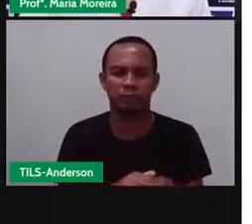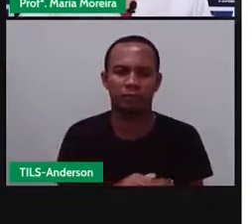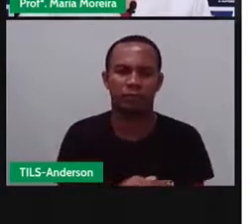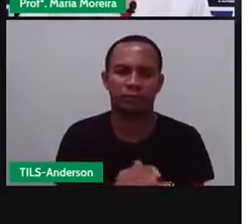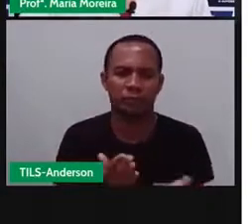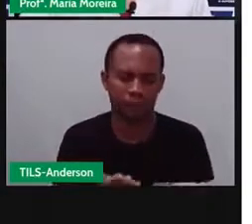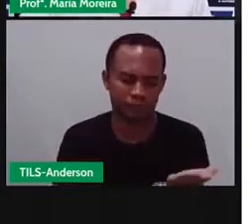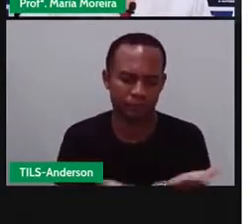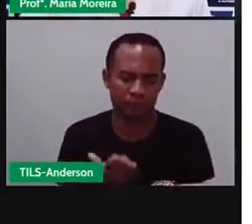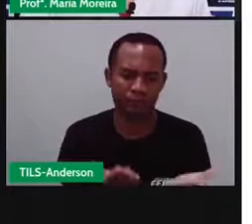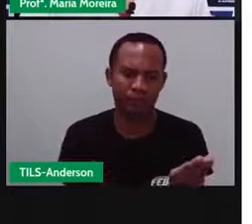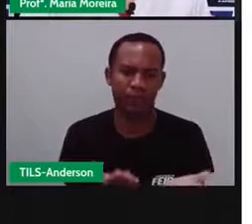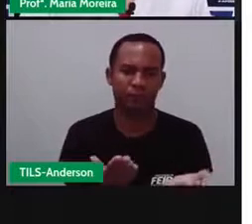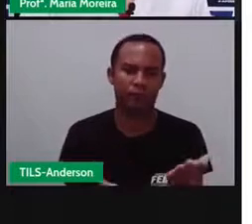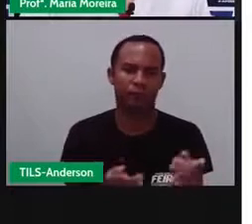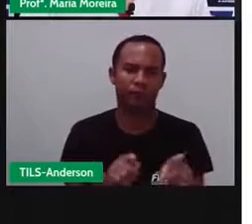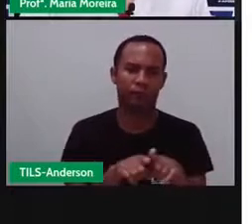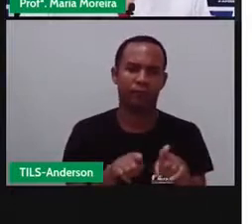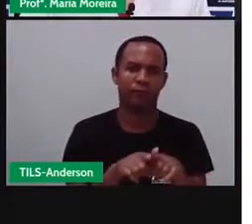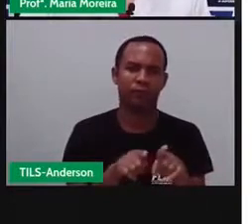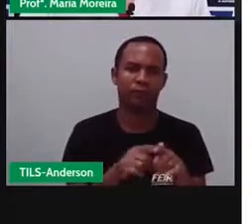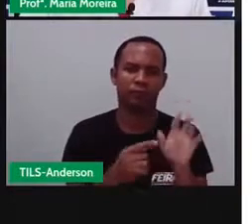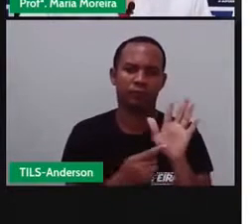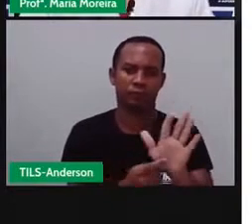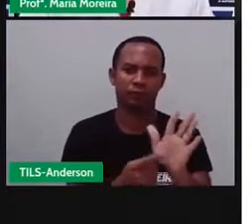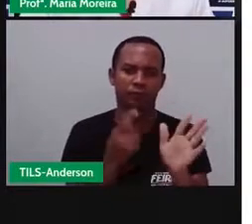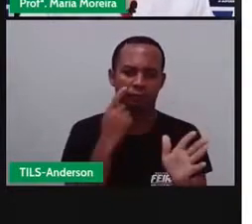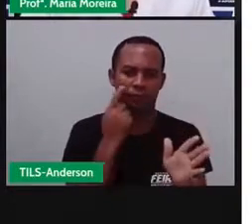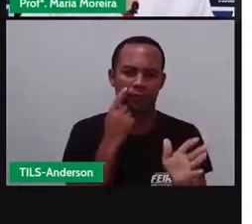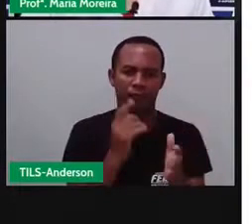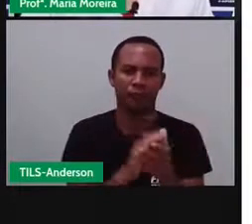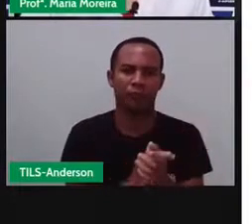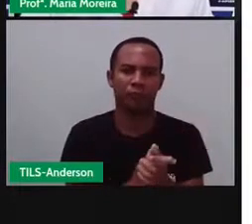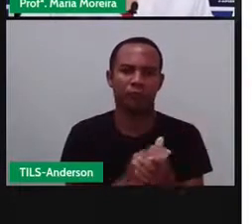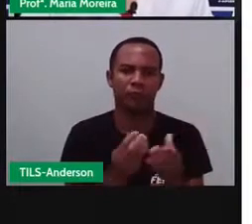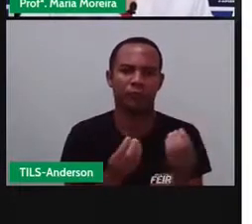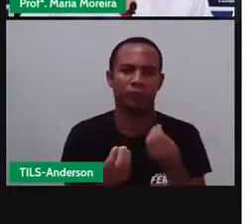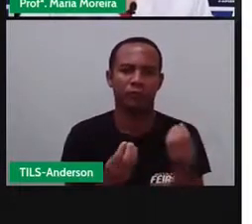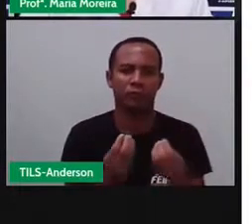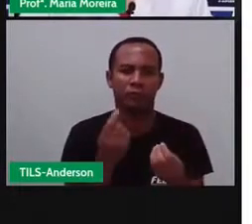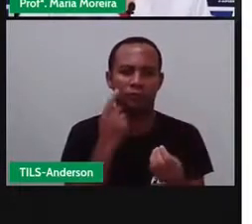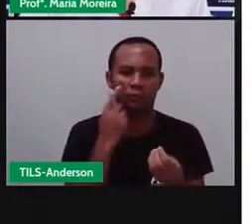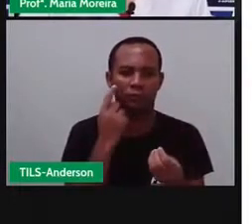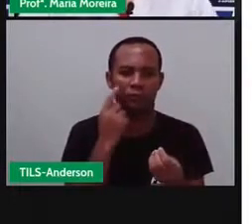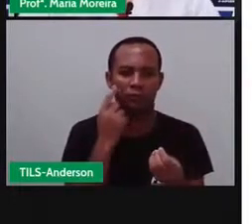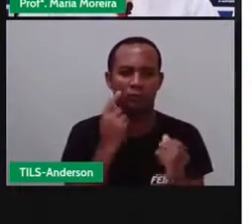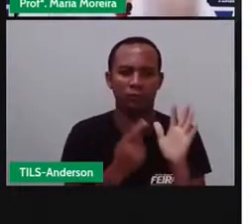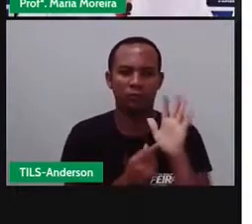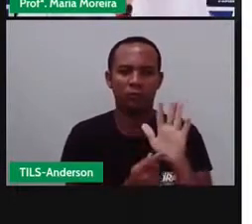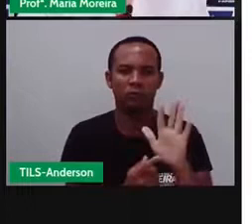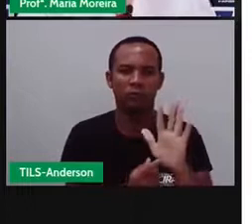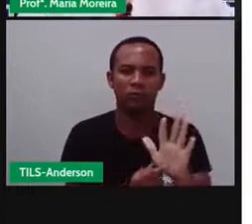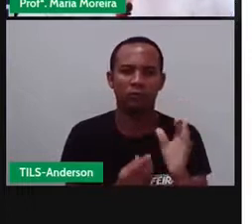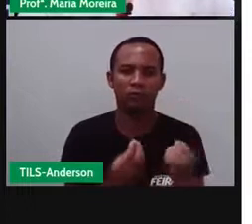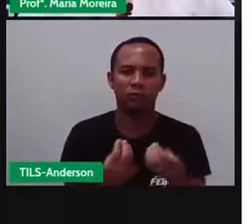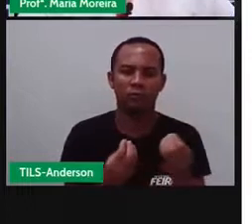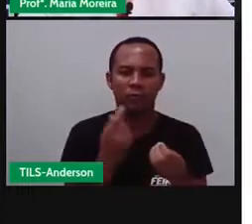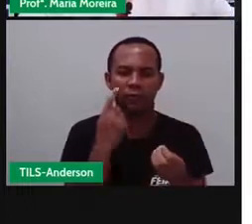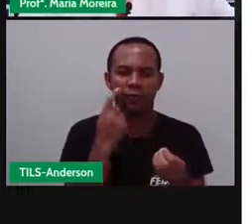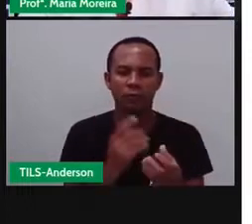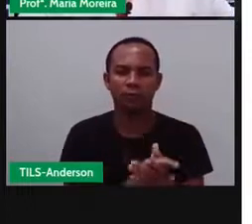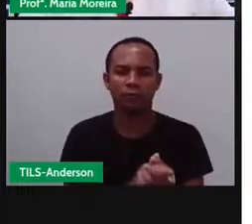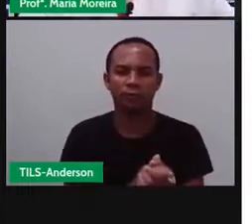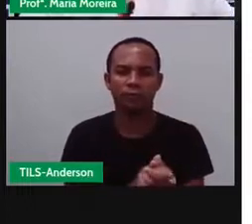como aquela que a Pro mostrou aí para vocês. Lógico que esse daqui é bem mais chique, né? E um termômetro culinário, que mostra a temperatura, mas que isso aqui para vocês não é